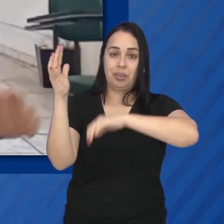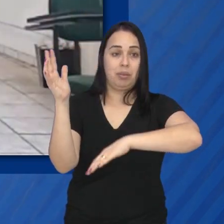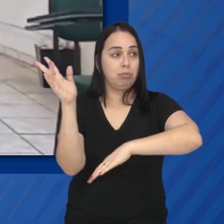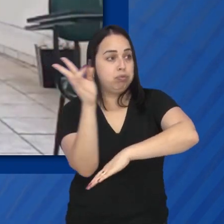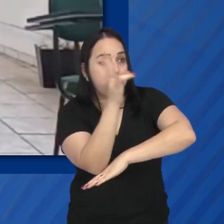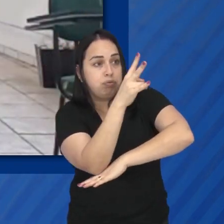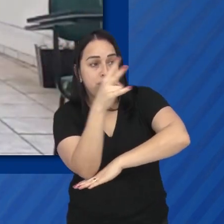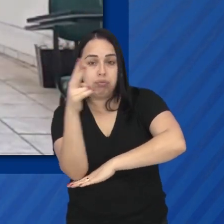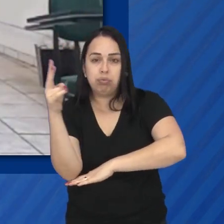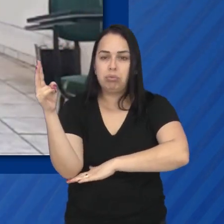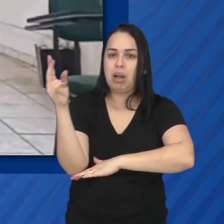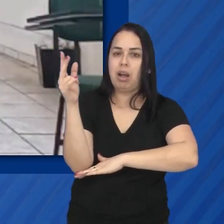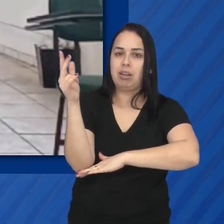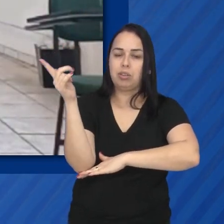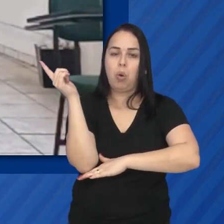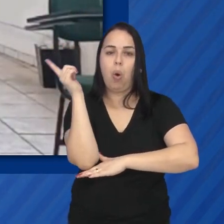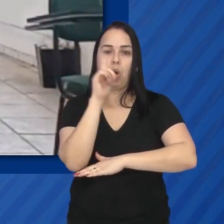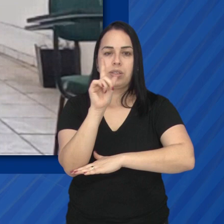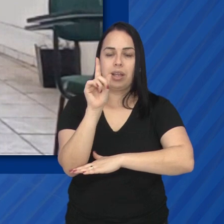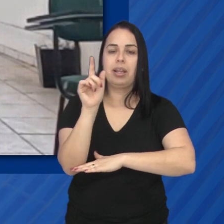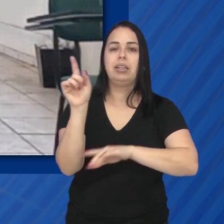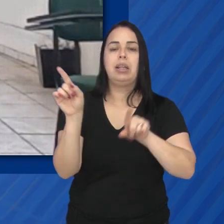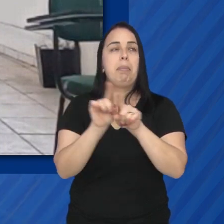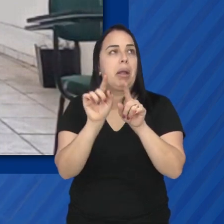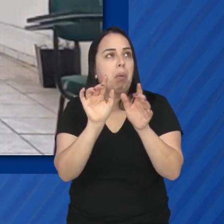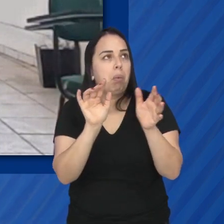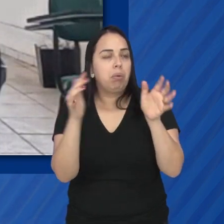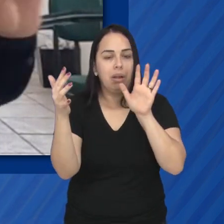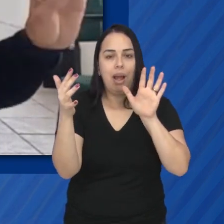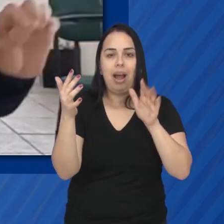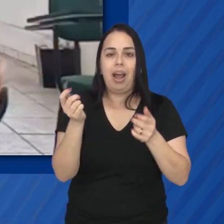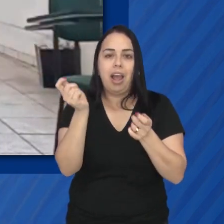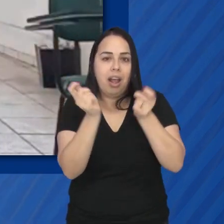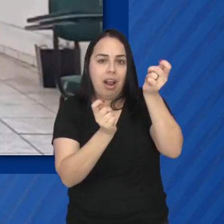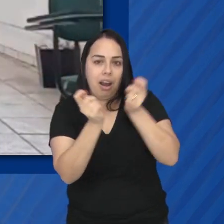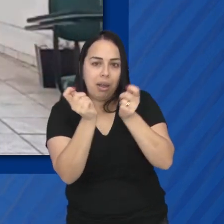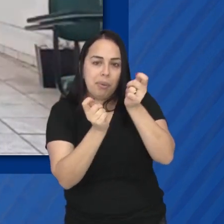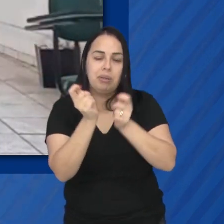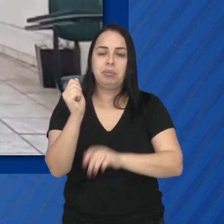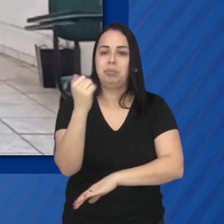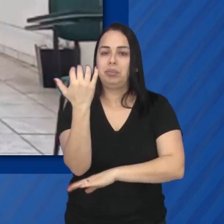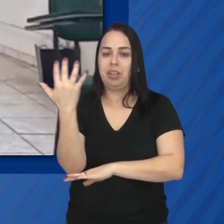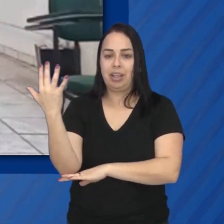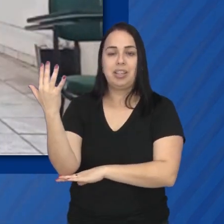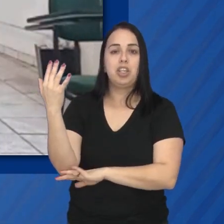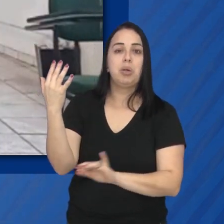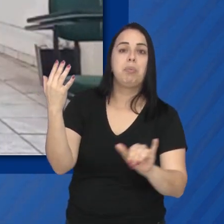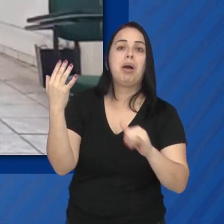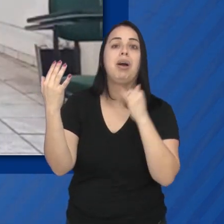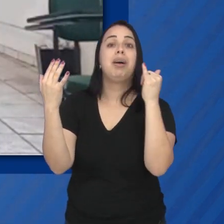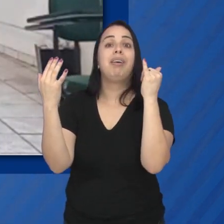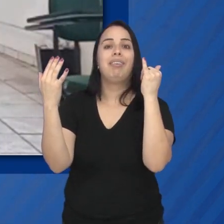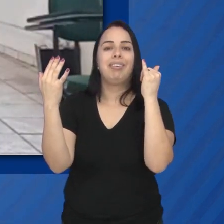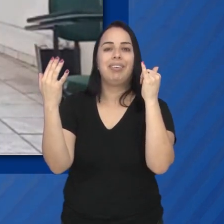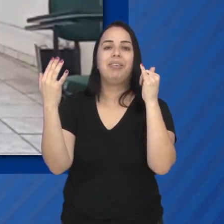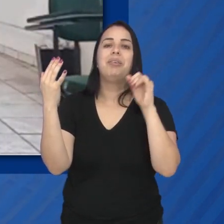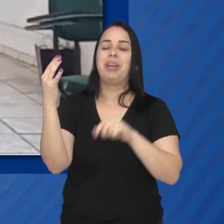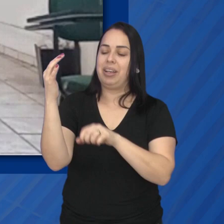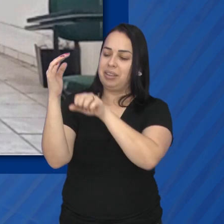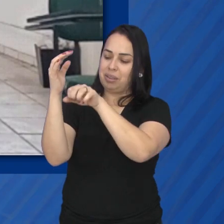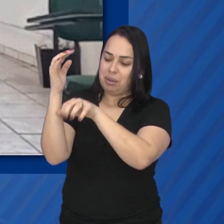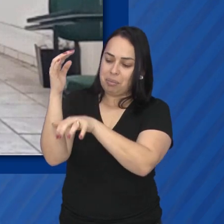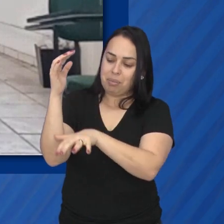flui nessa rua, ela conserva a temperatura dessa rua e ela conserva uma coisa